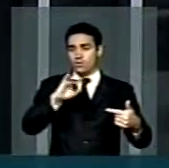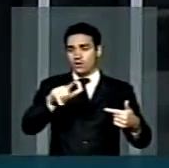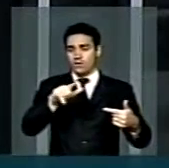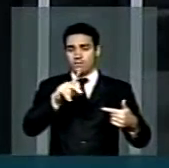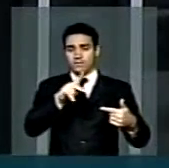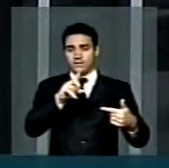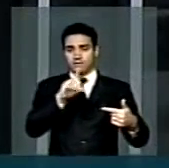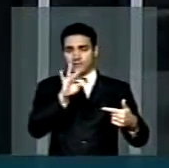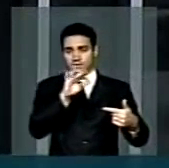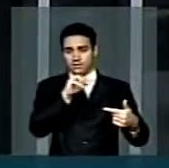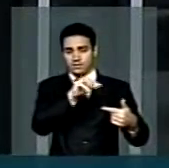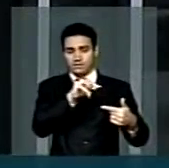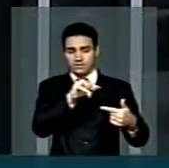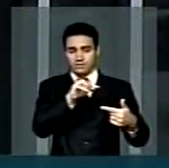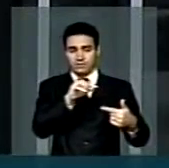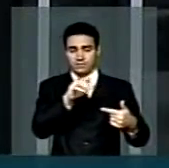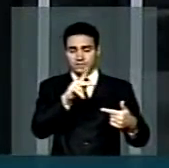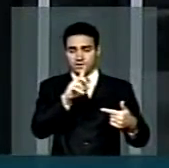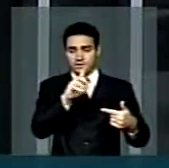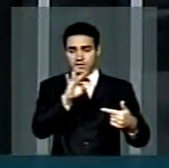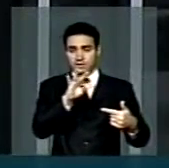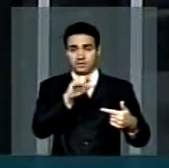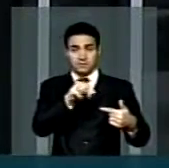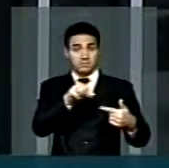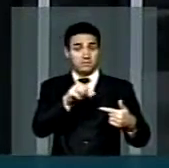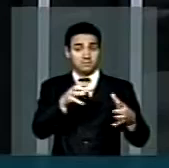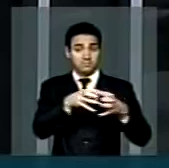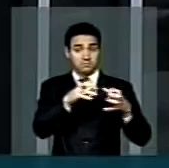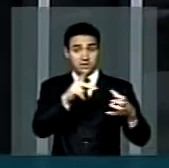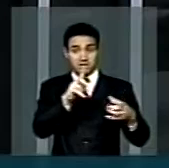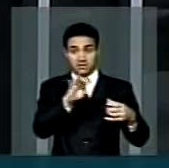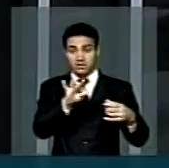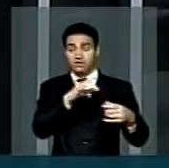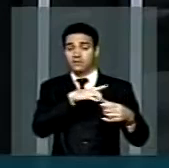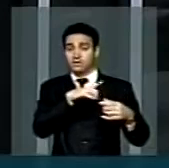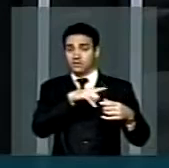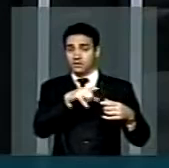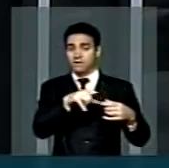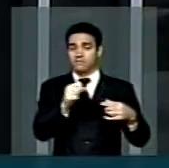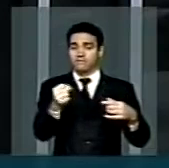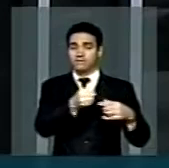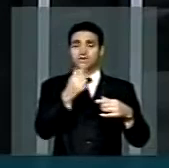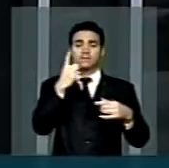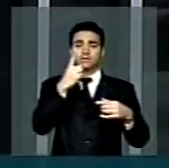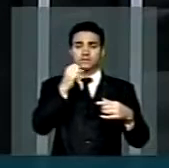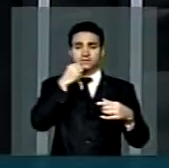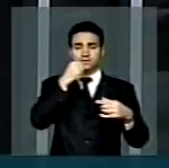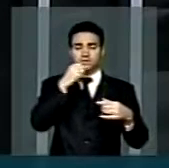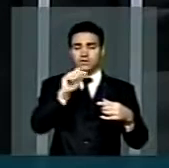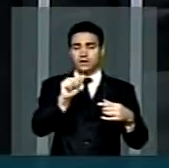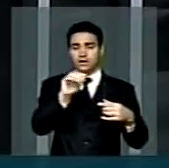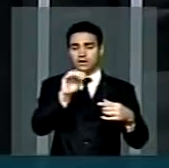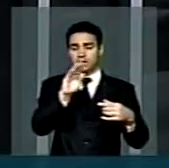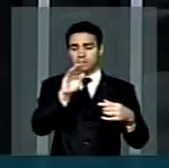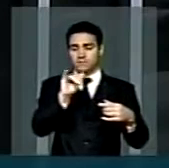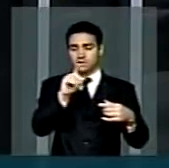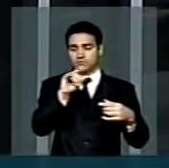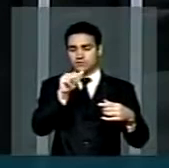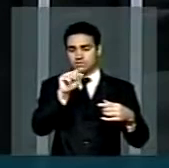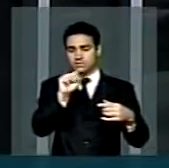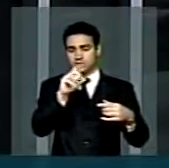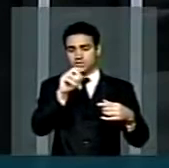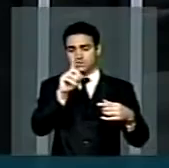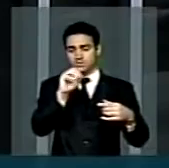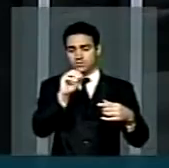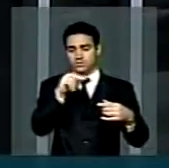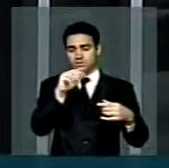do PDT, partido que teve a honra de abrigar o nosso deputado e senador Abdias do Nascimento,